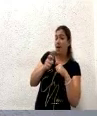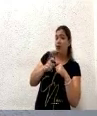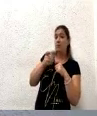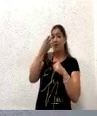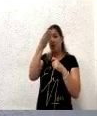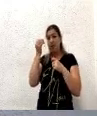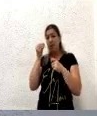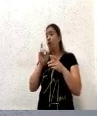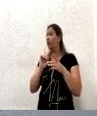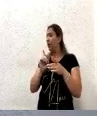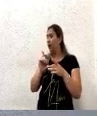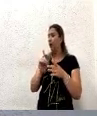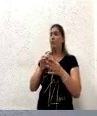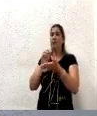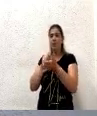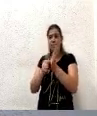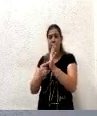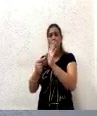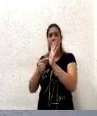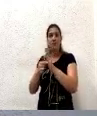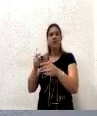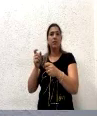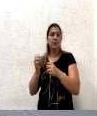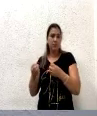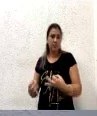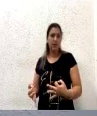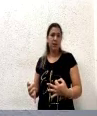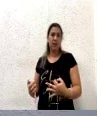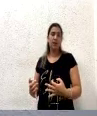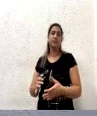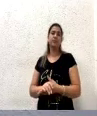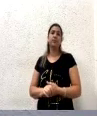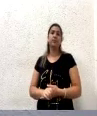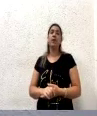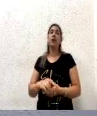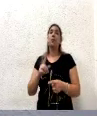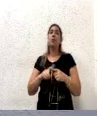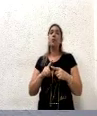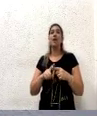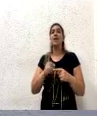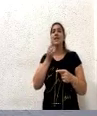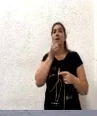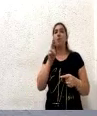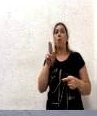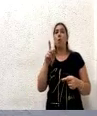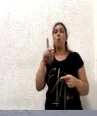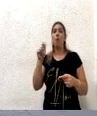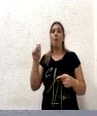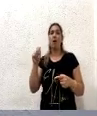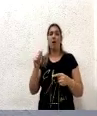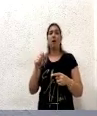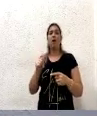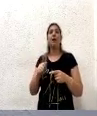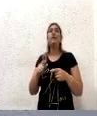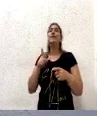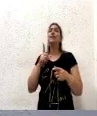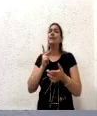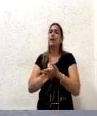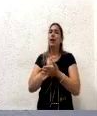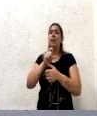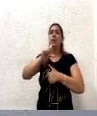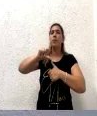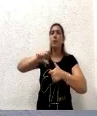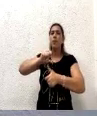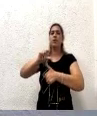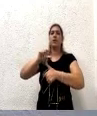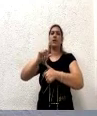que ajudar. Né? E a gente tem uma rotatividade, inclusive na UPA, de profissionais. Por isso que a gente insiste para procurar a